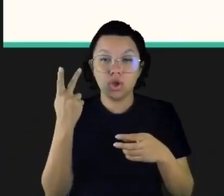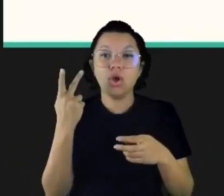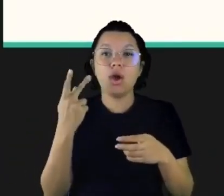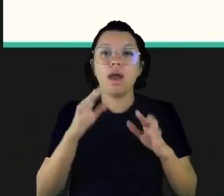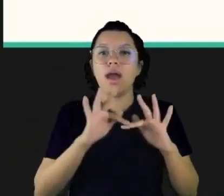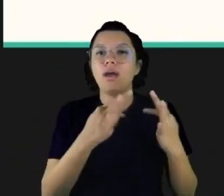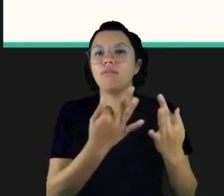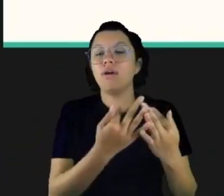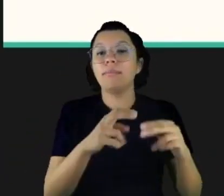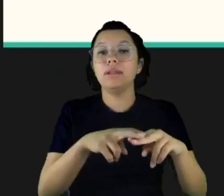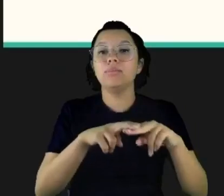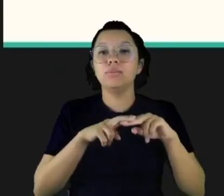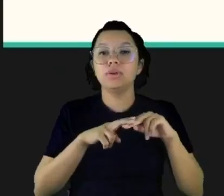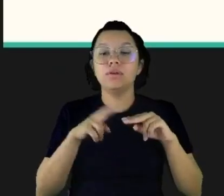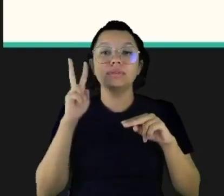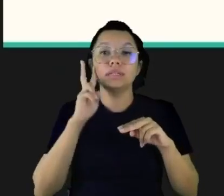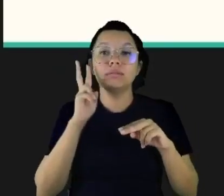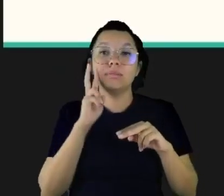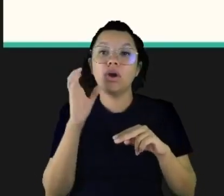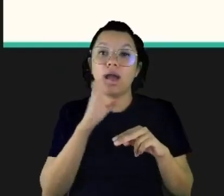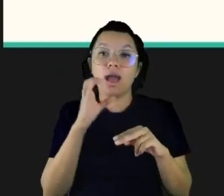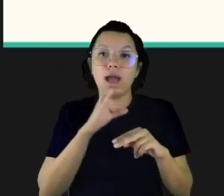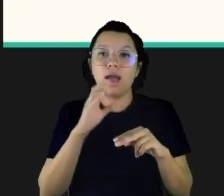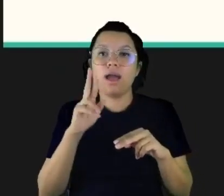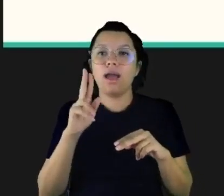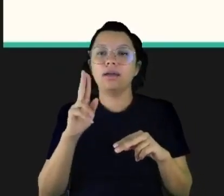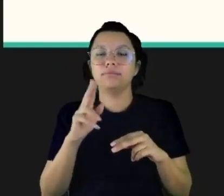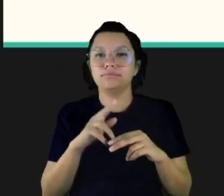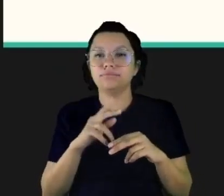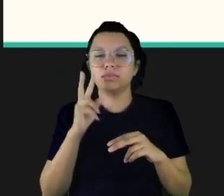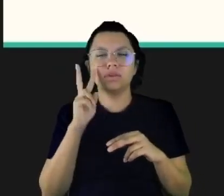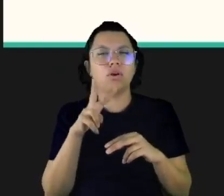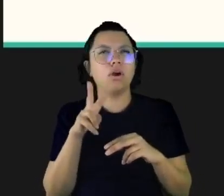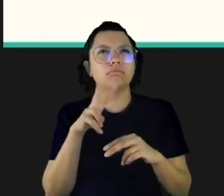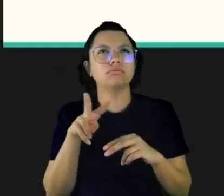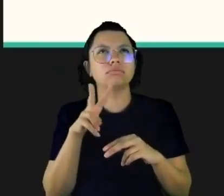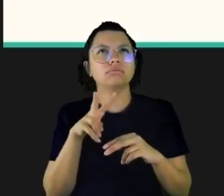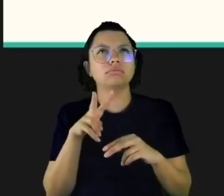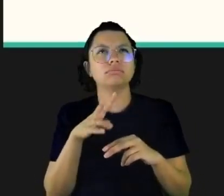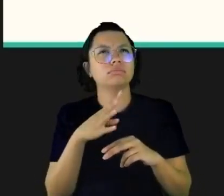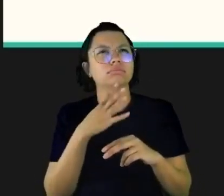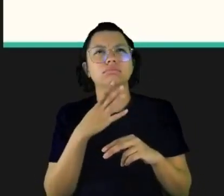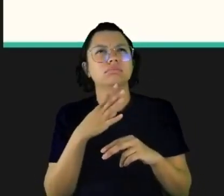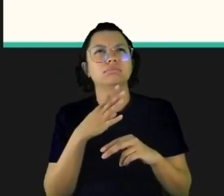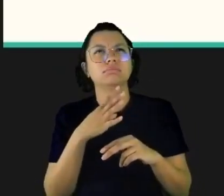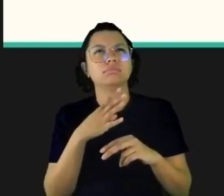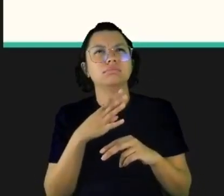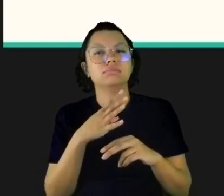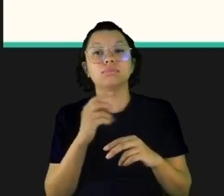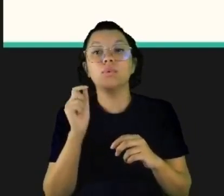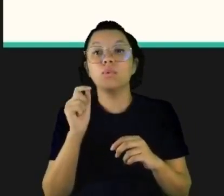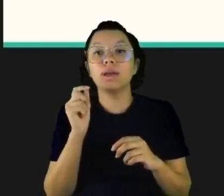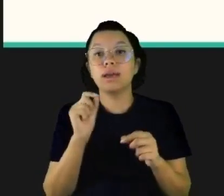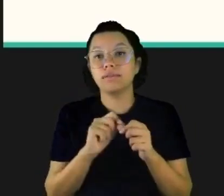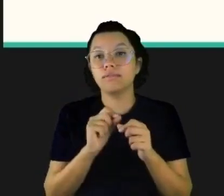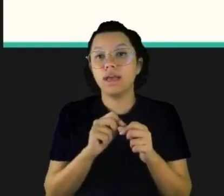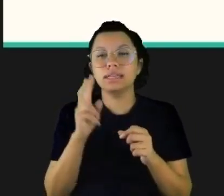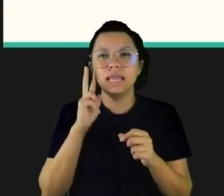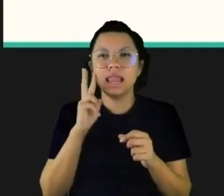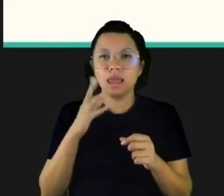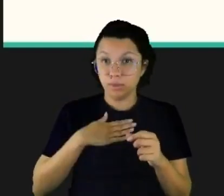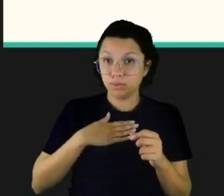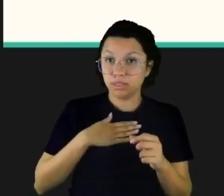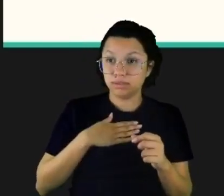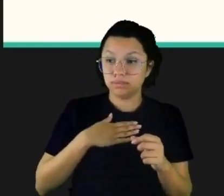da memória imediata. Então, ele olha no rosto e não conhece. O que a gente faz? Lembra de mim? Gente, isso